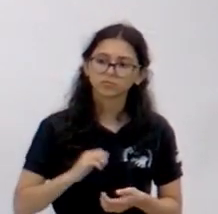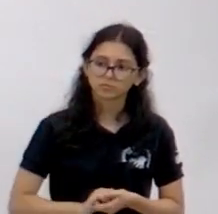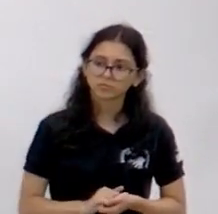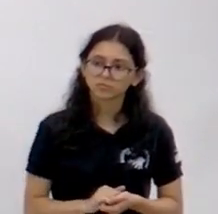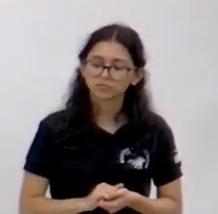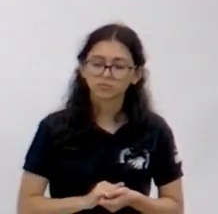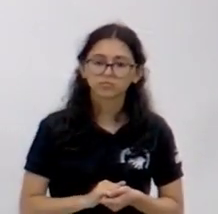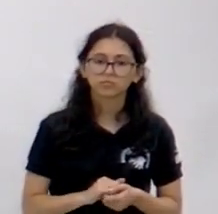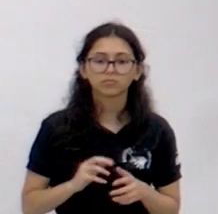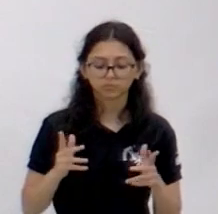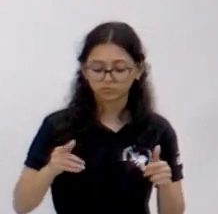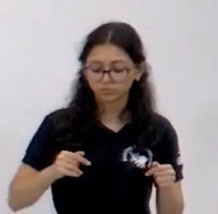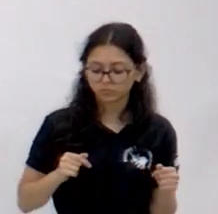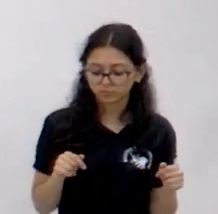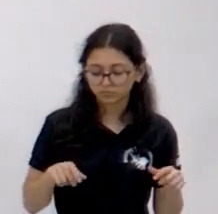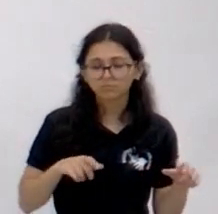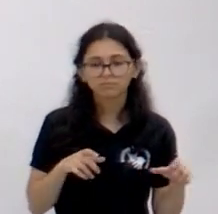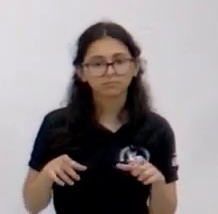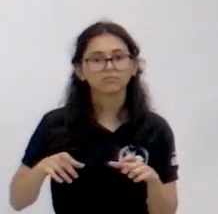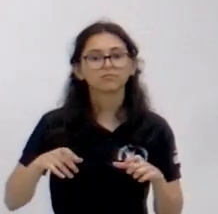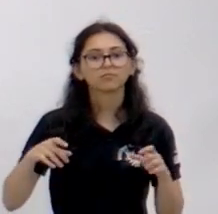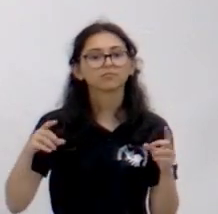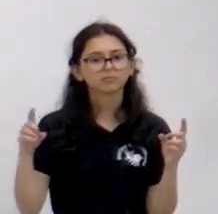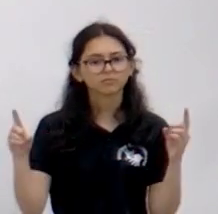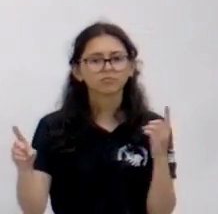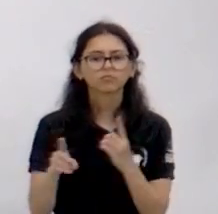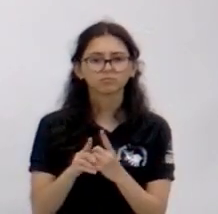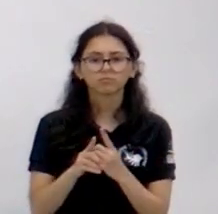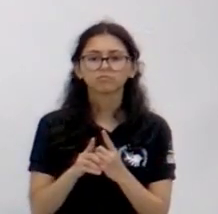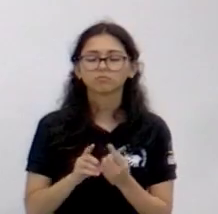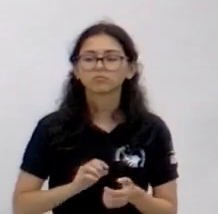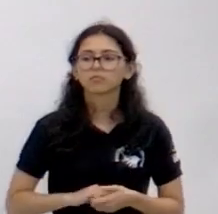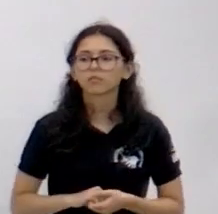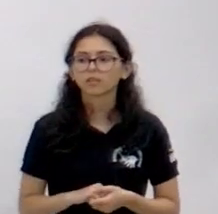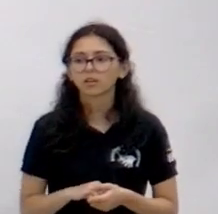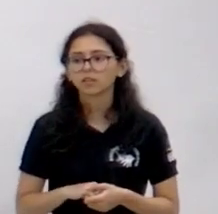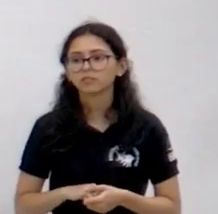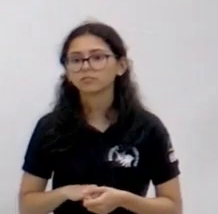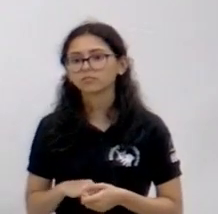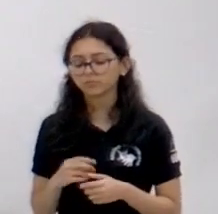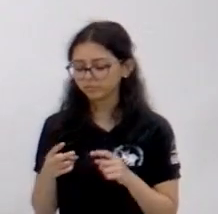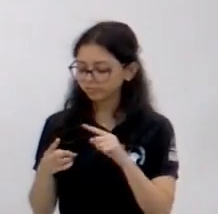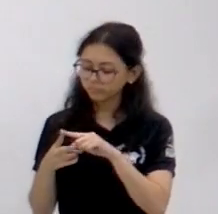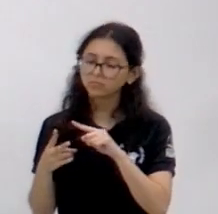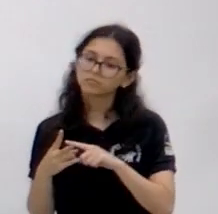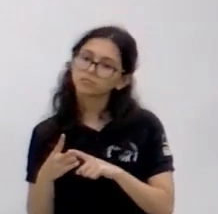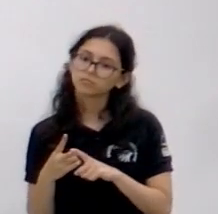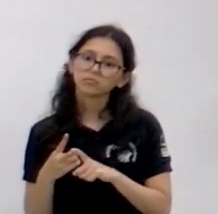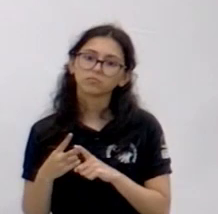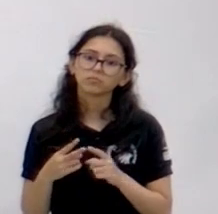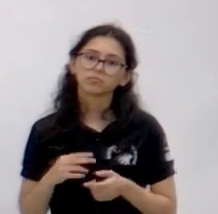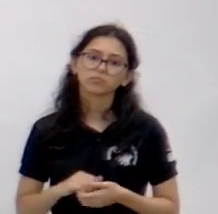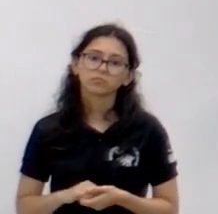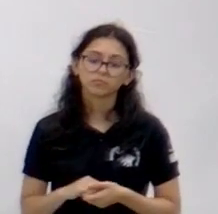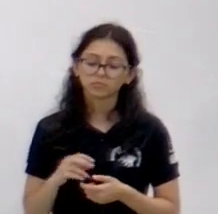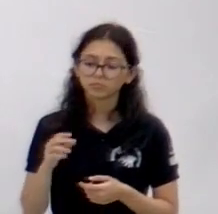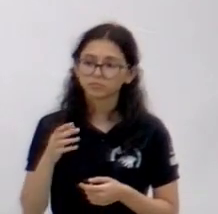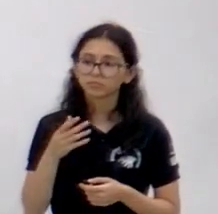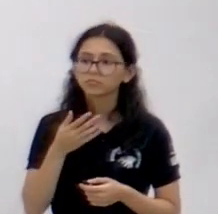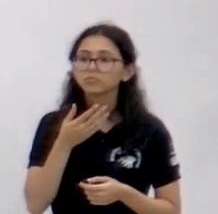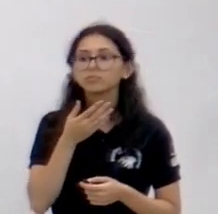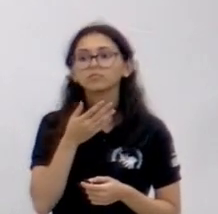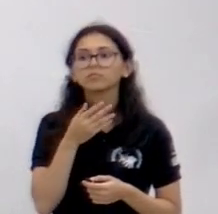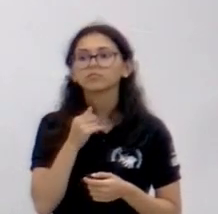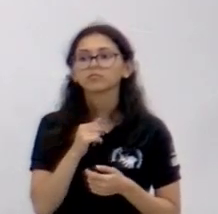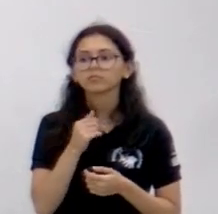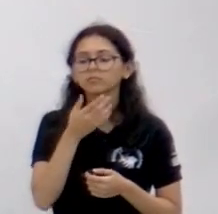os exércitos do Deus vivo. Mas aí estão dois exemplos de homens valentes, que a Bíblia destaca que eram